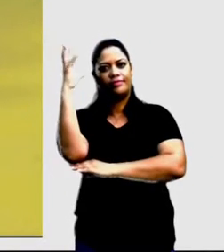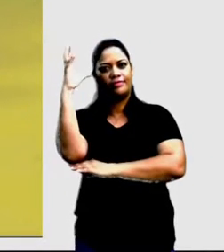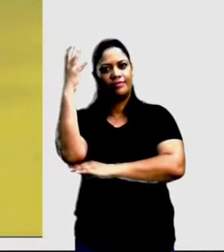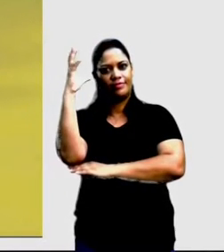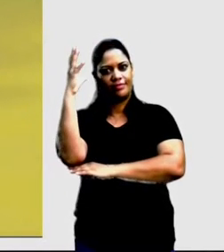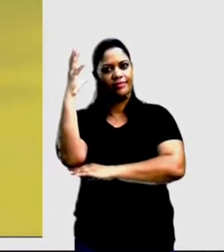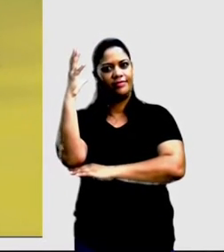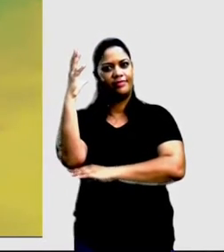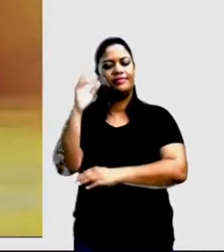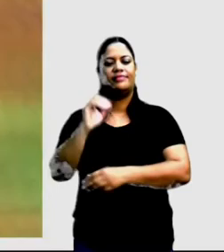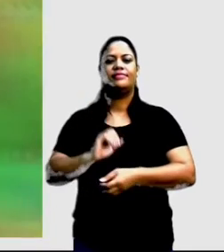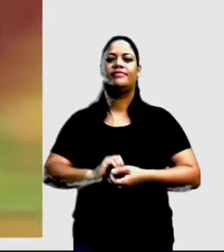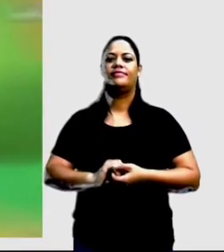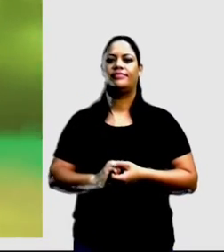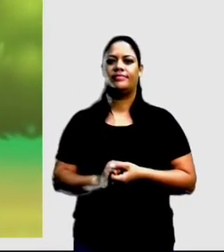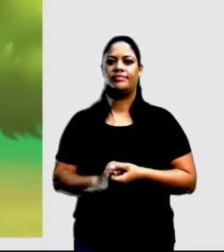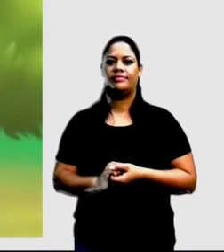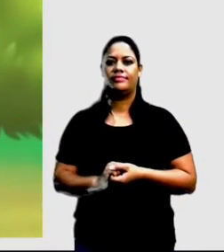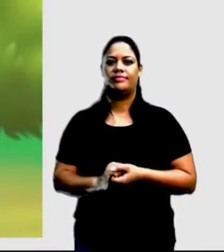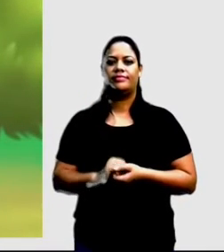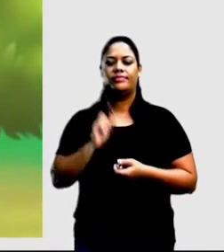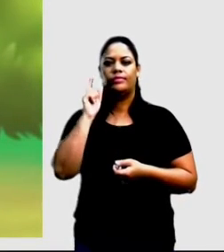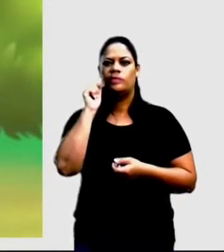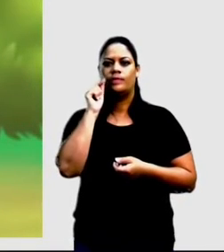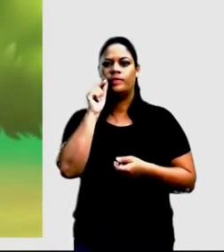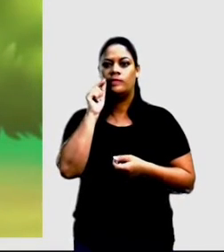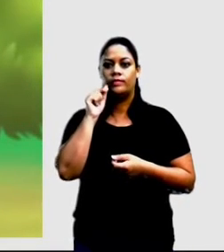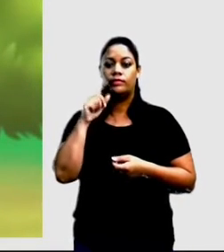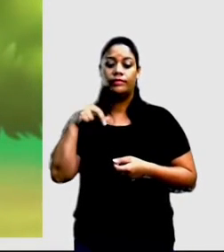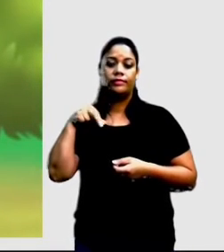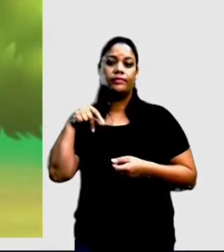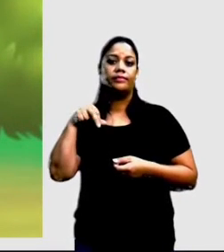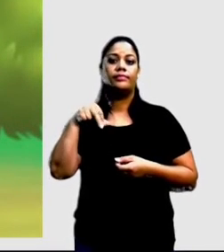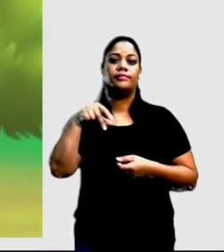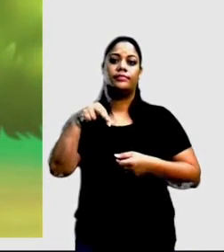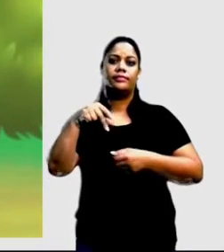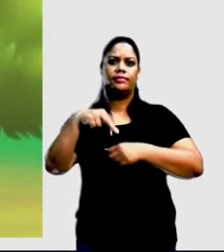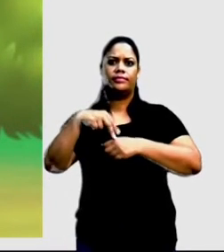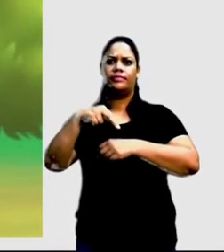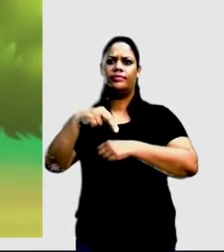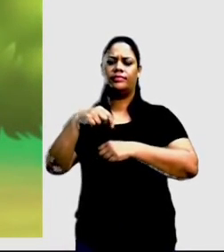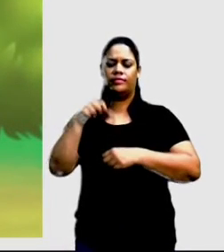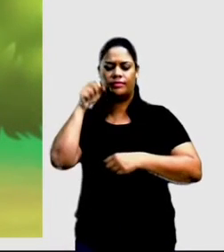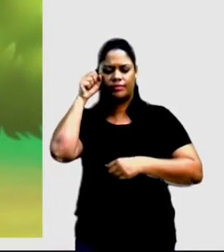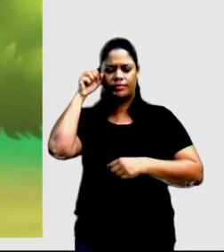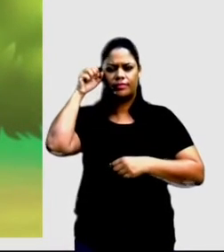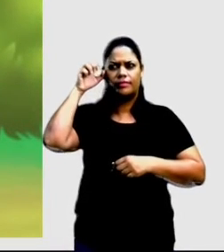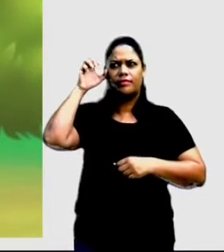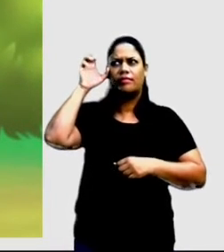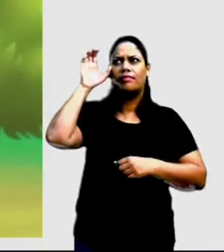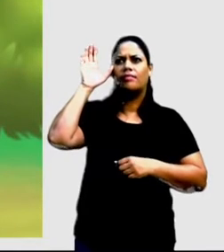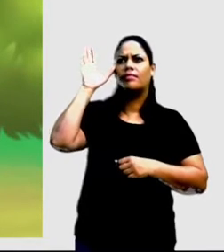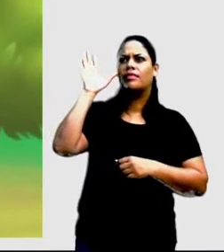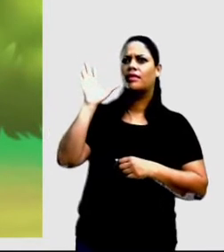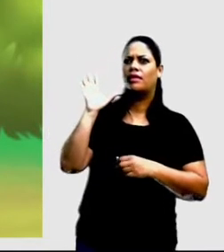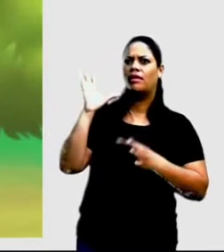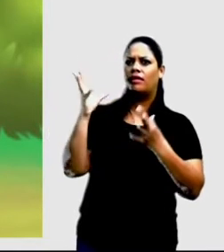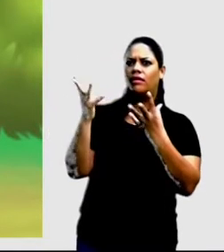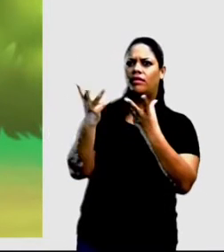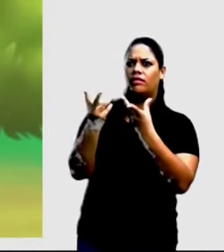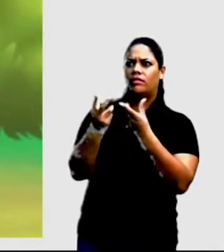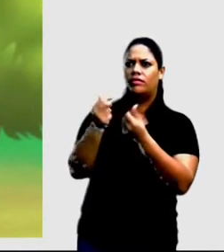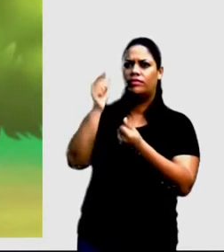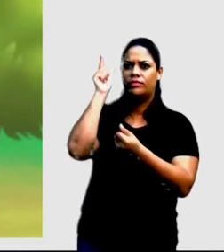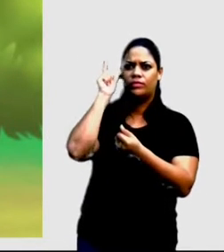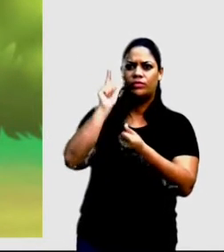árvore. Vieram os ratinhos passear em cima dele e ele acordou. Todos conseguiram